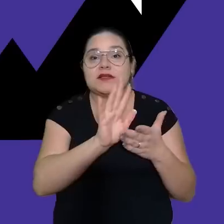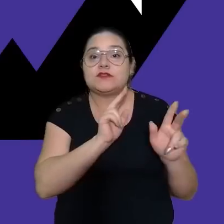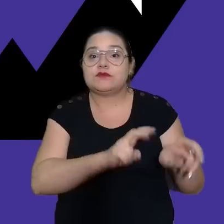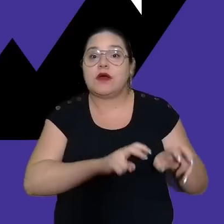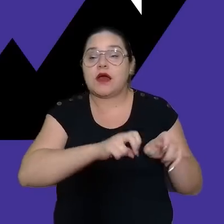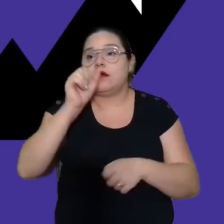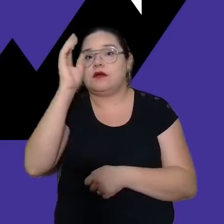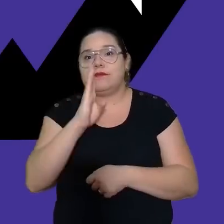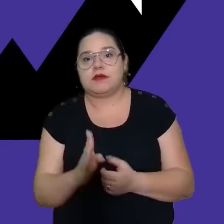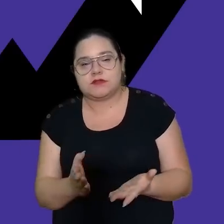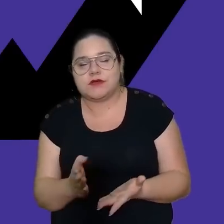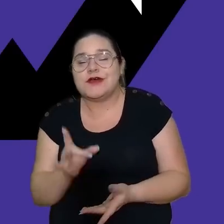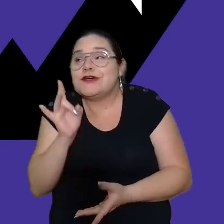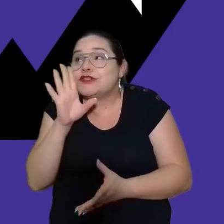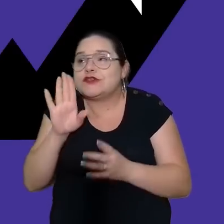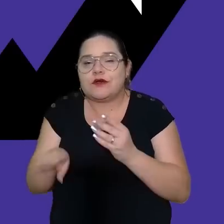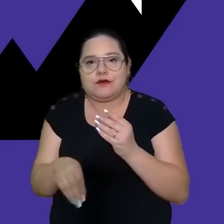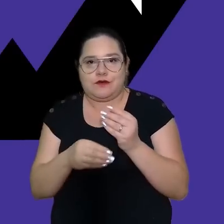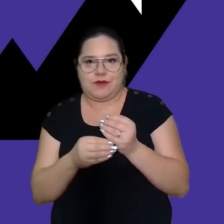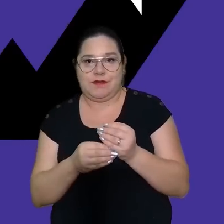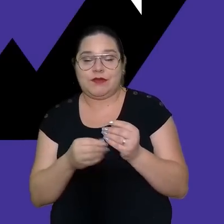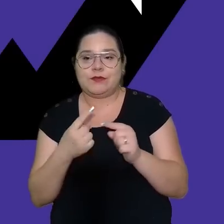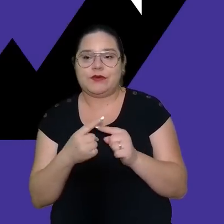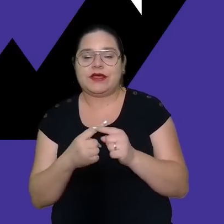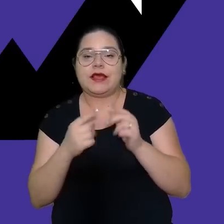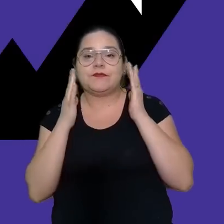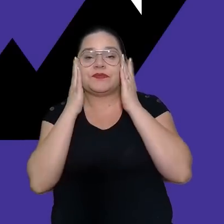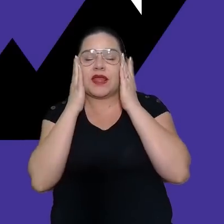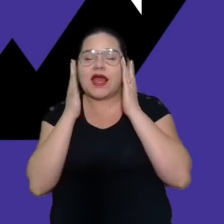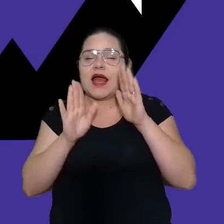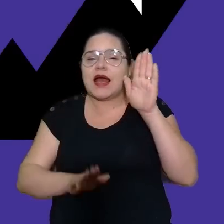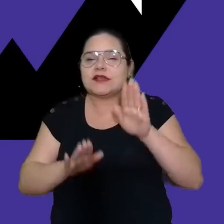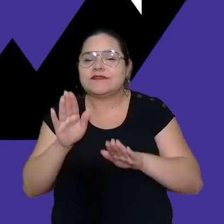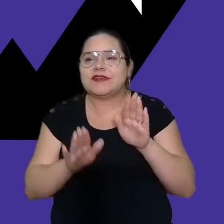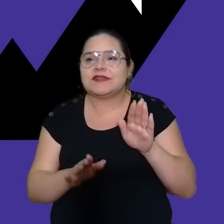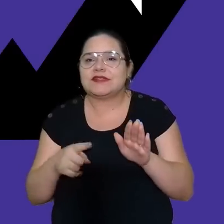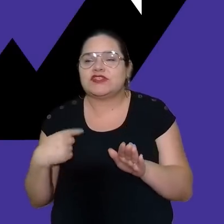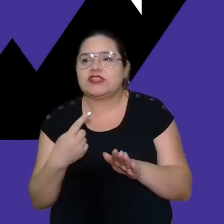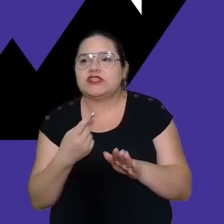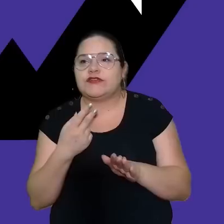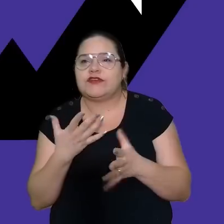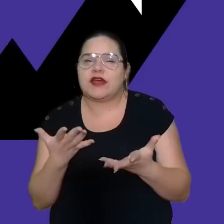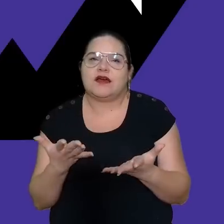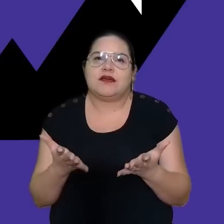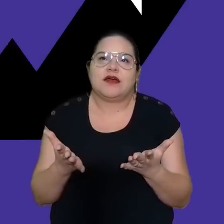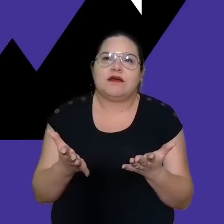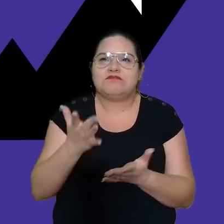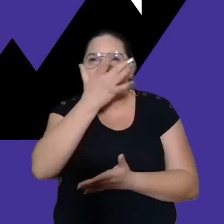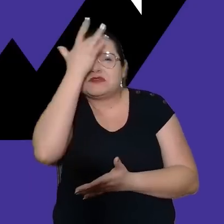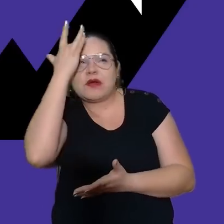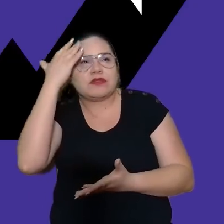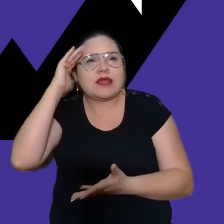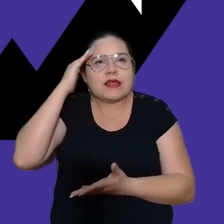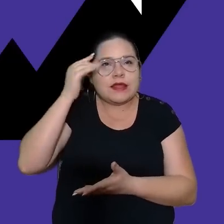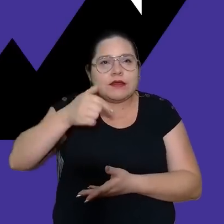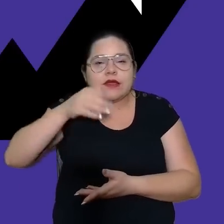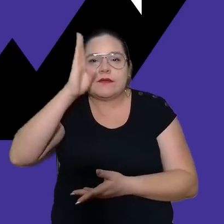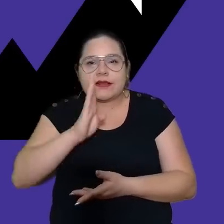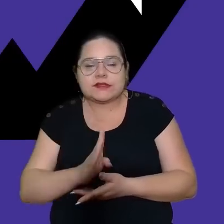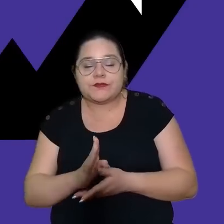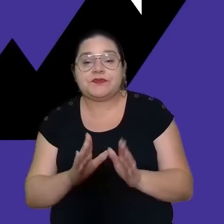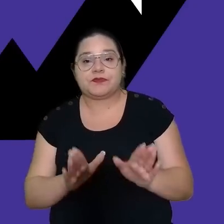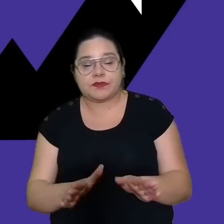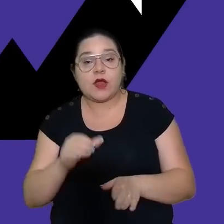queria apenas falar esse ponto, porque é um ponto que às vezes a gente, né, a gente fica assim, ah, não, mas o pessoal não está entendendo o Brasil. O Brasil,